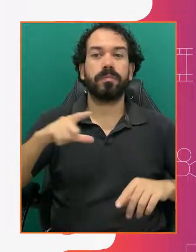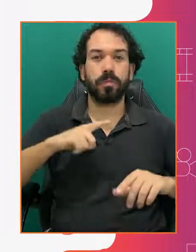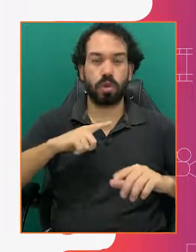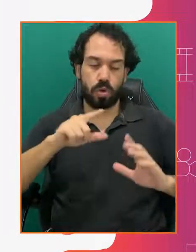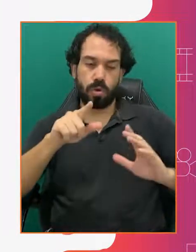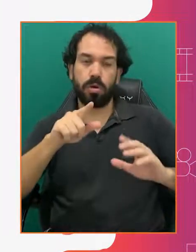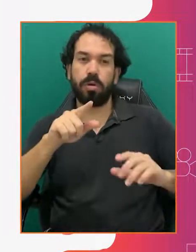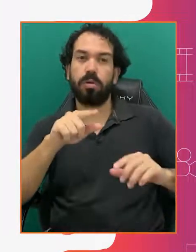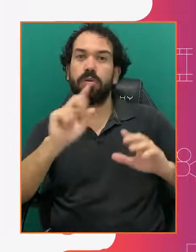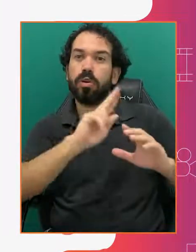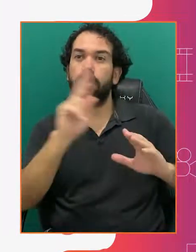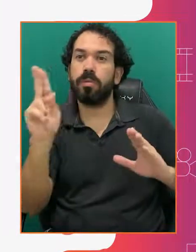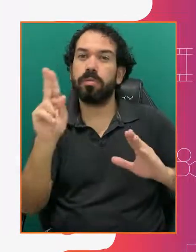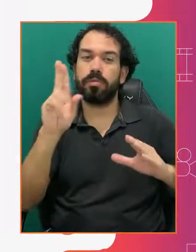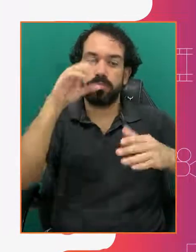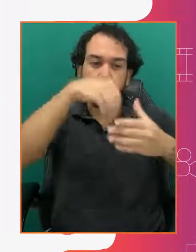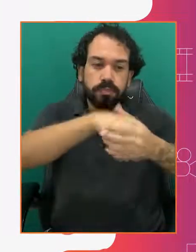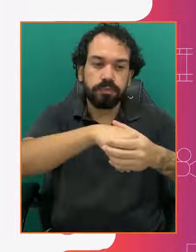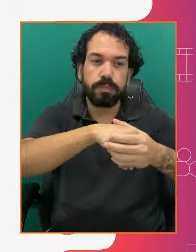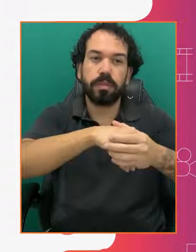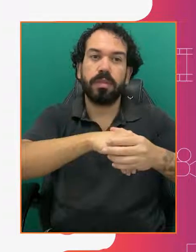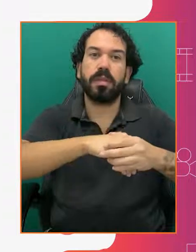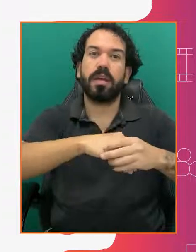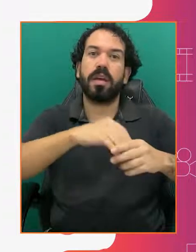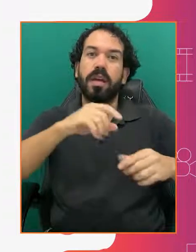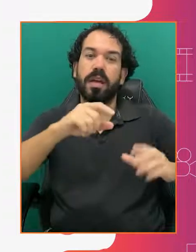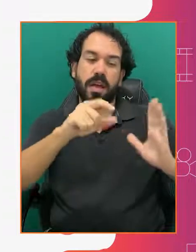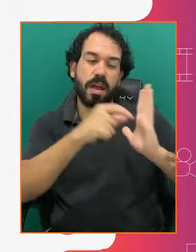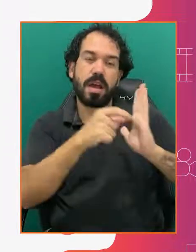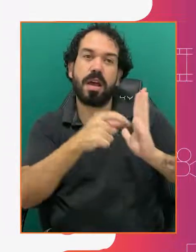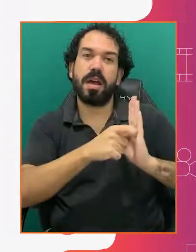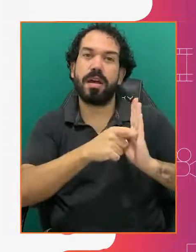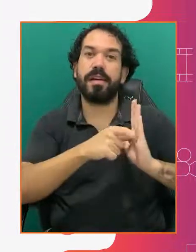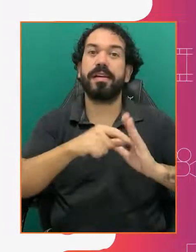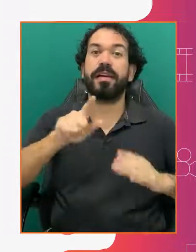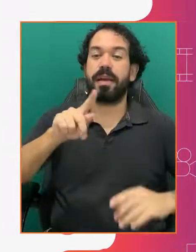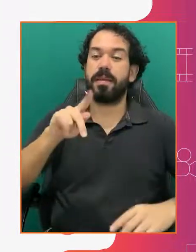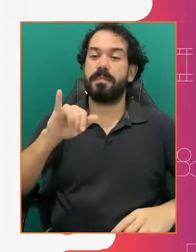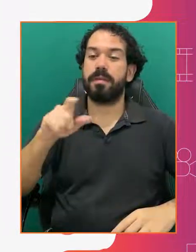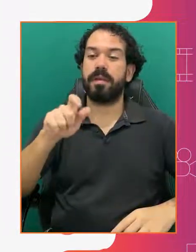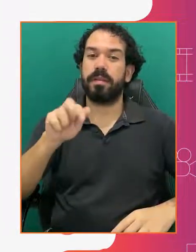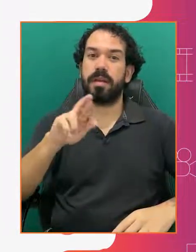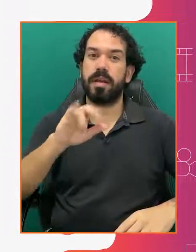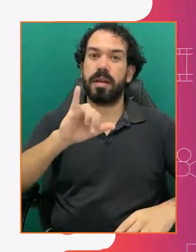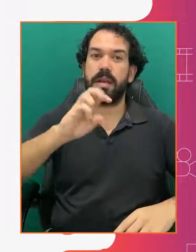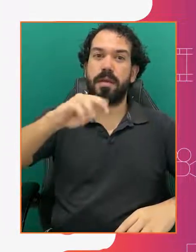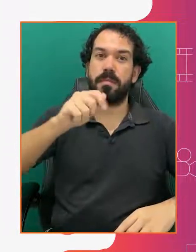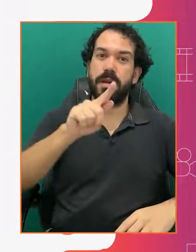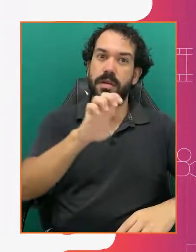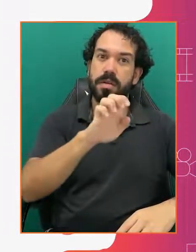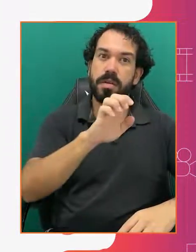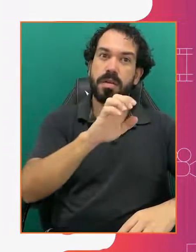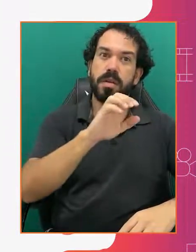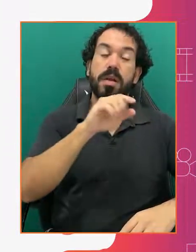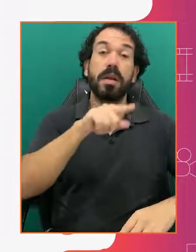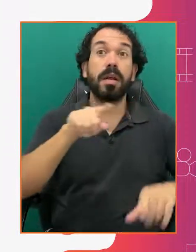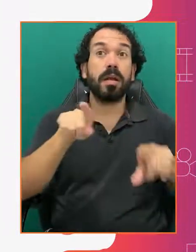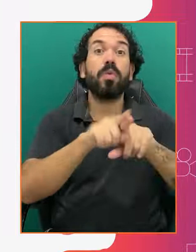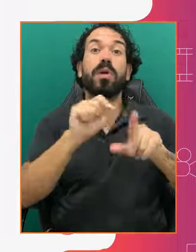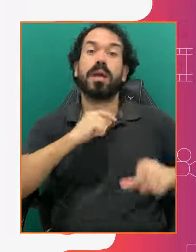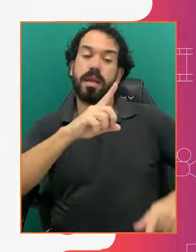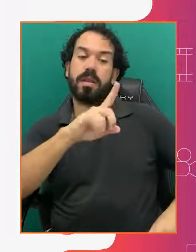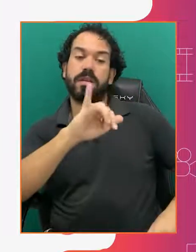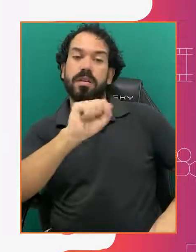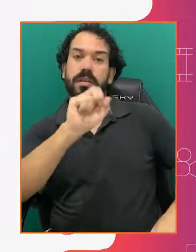um hardware chamado Pixar Image Computer, que tinha a Walt Disney Company como um dos seus